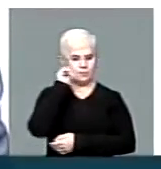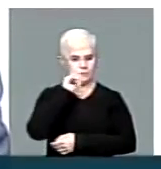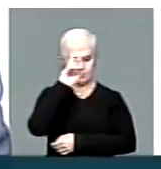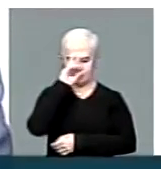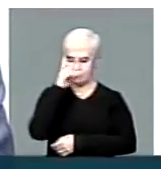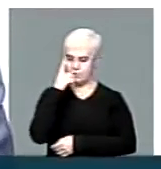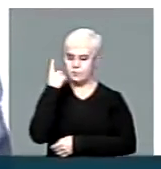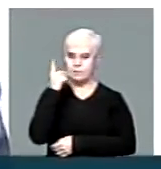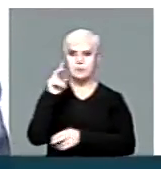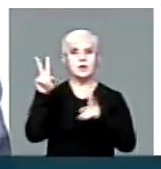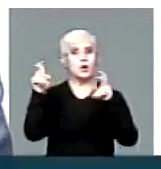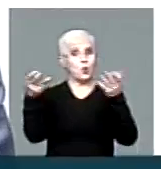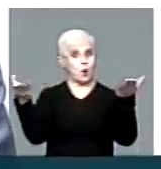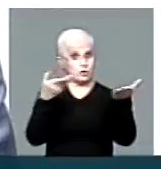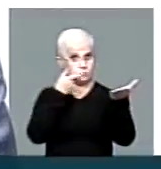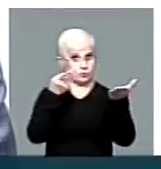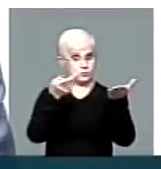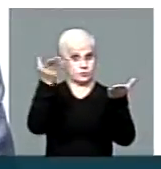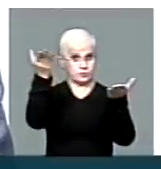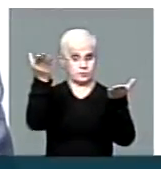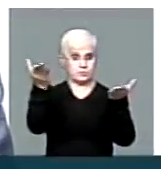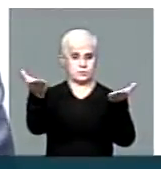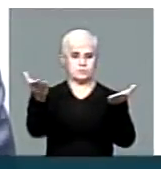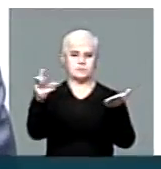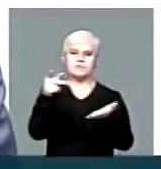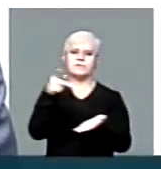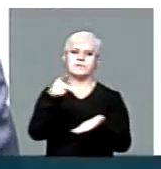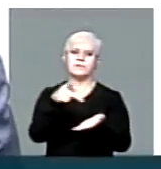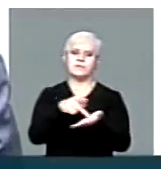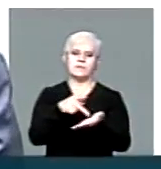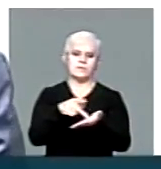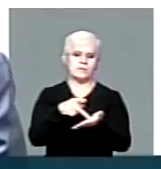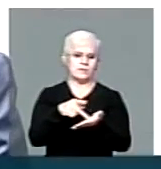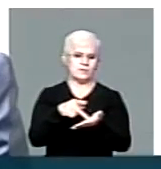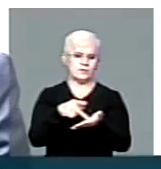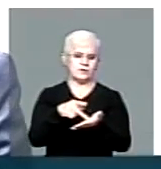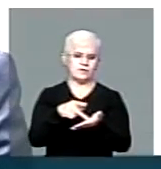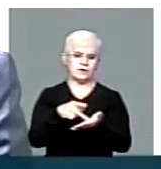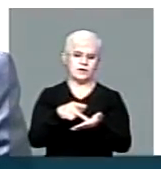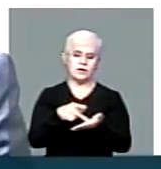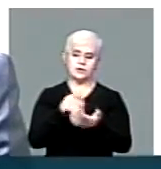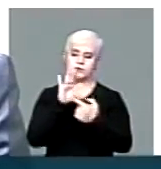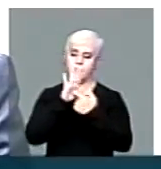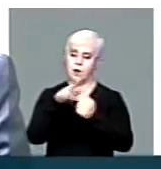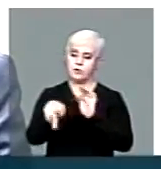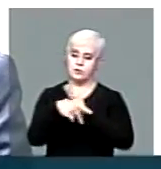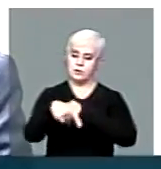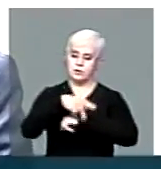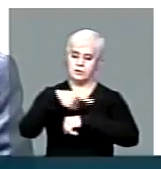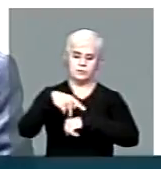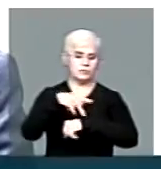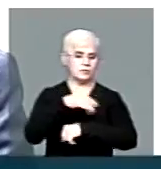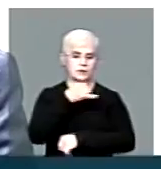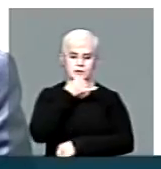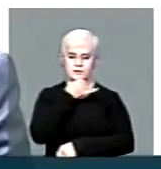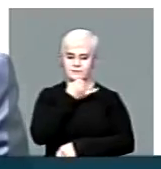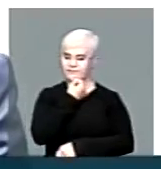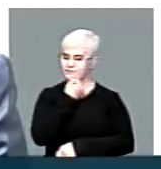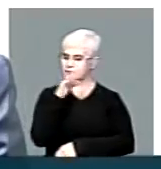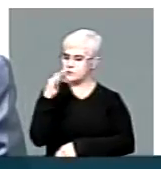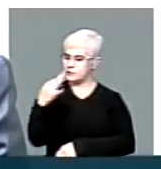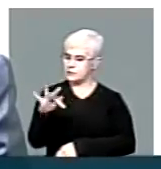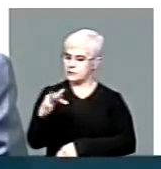que Vossa Excelência aborda realmente não engalana esse país. Esse assunto é doloroso. Demais.